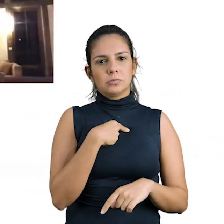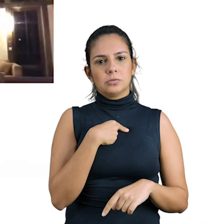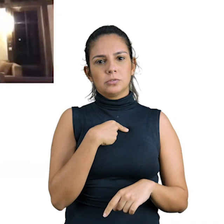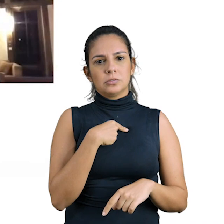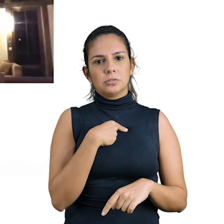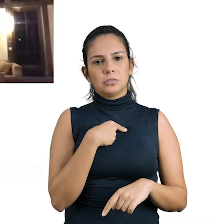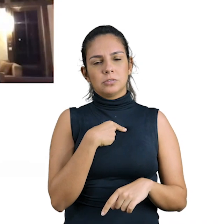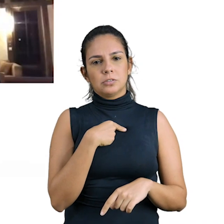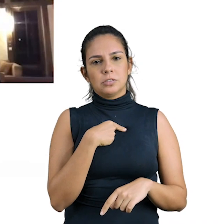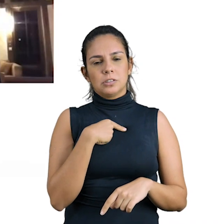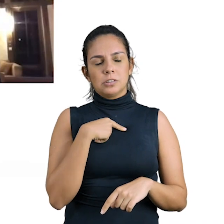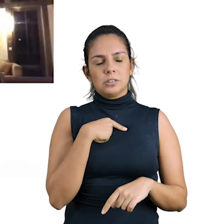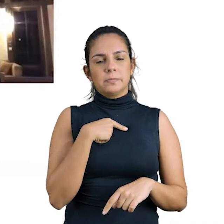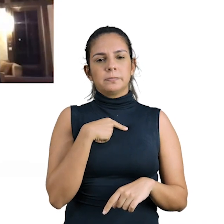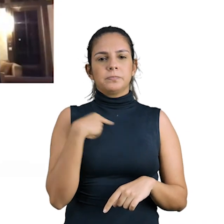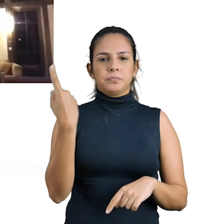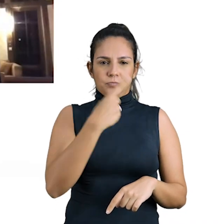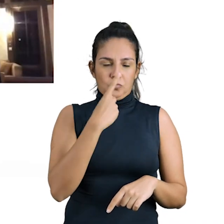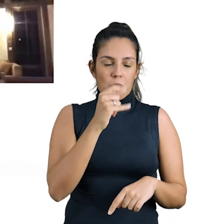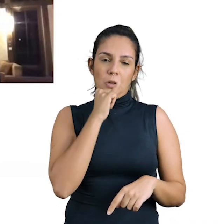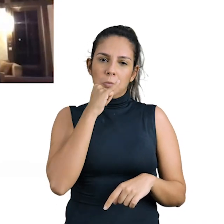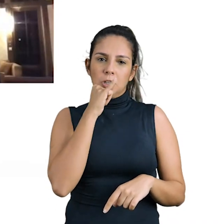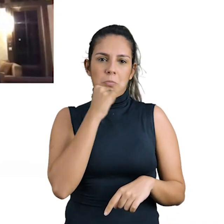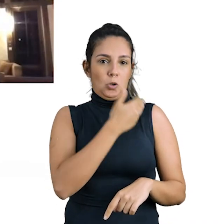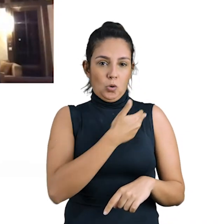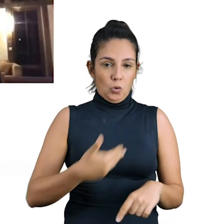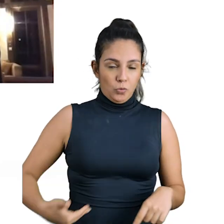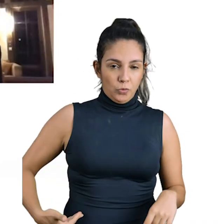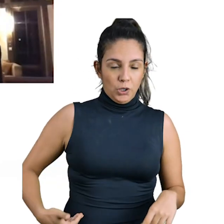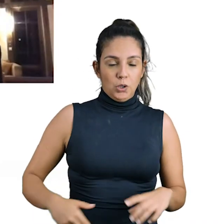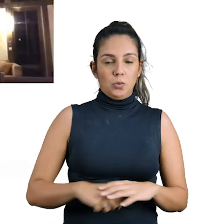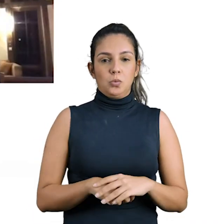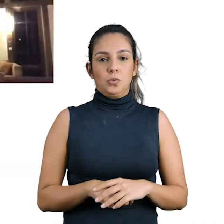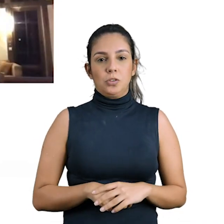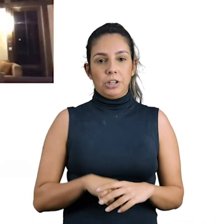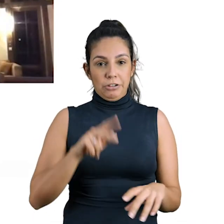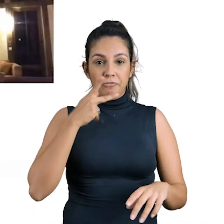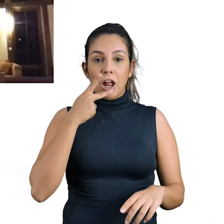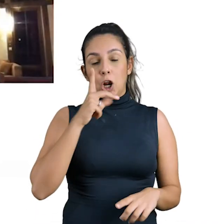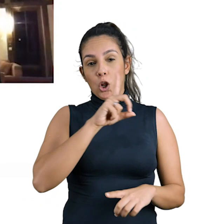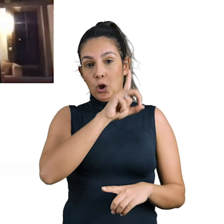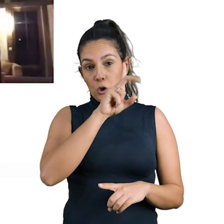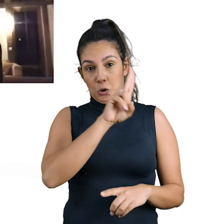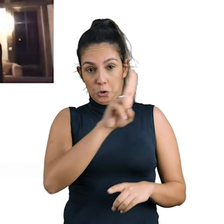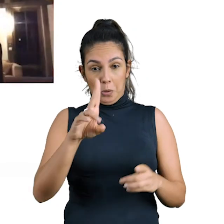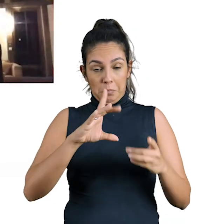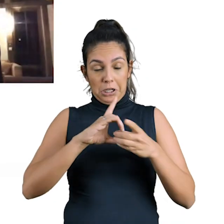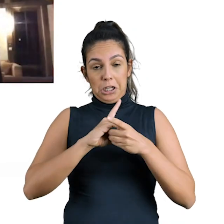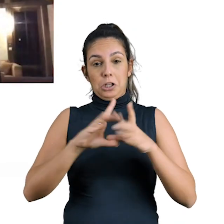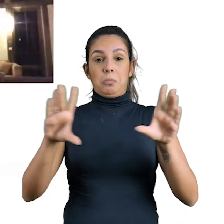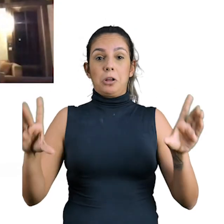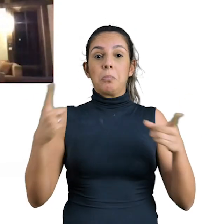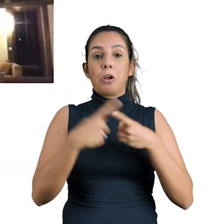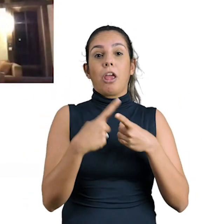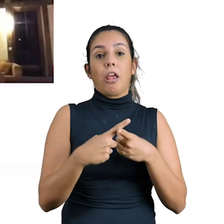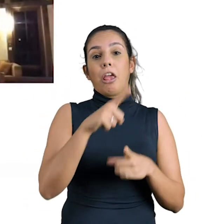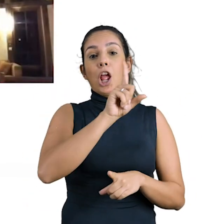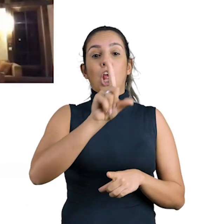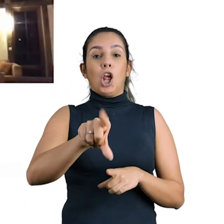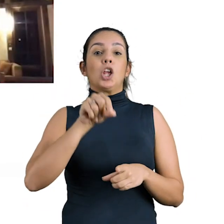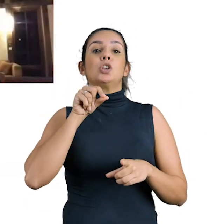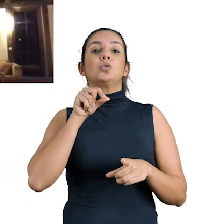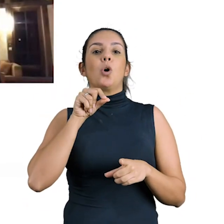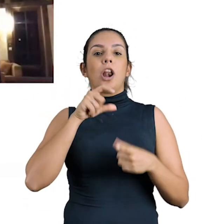sido sequestrados, né? Por exemplo, o governo chama de democracia, né, porque ele foi